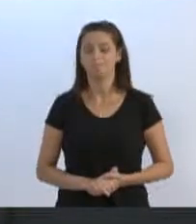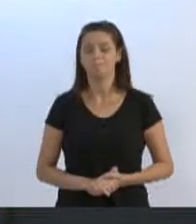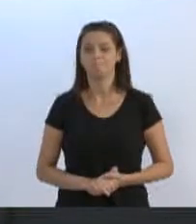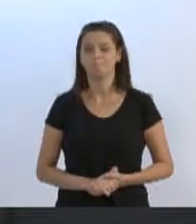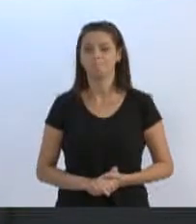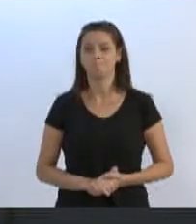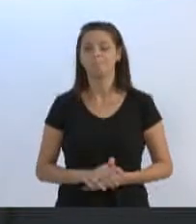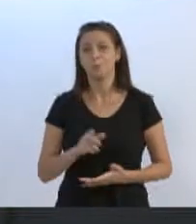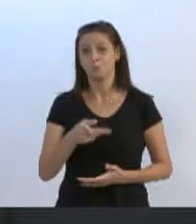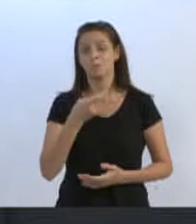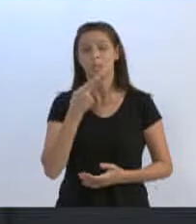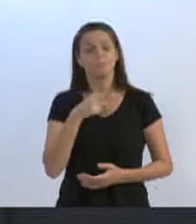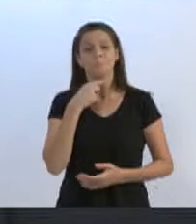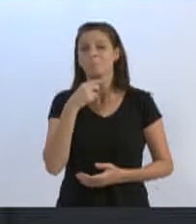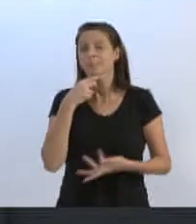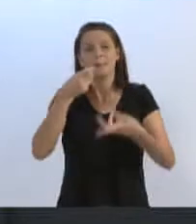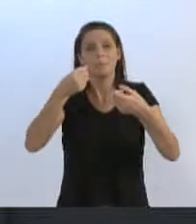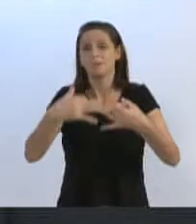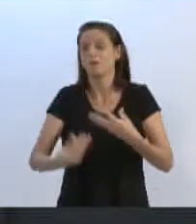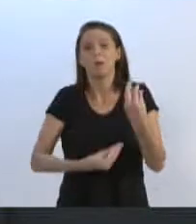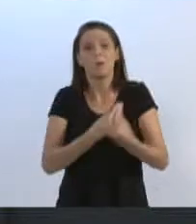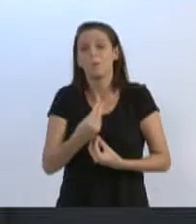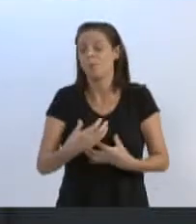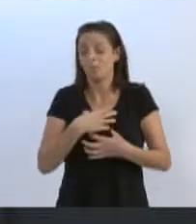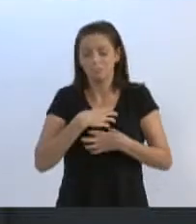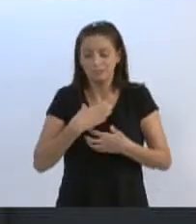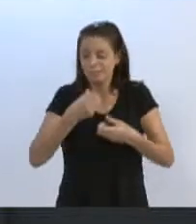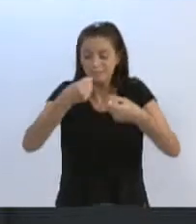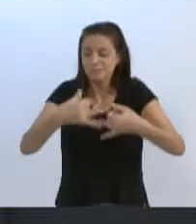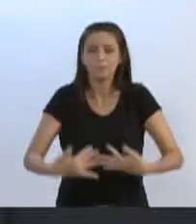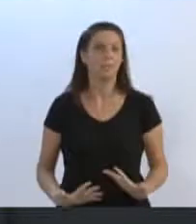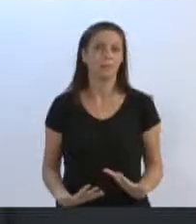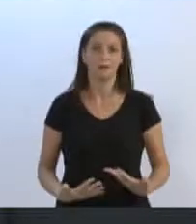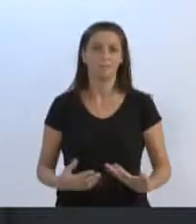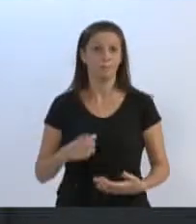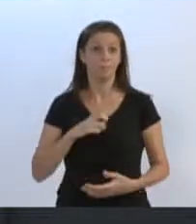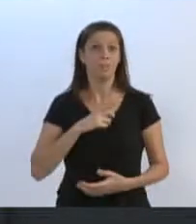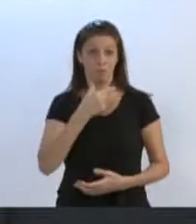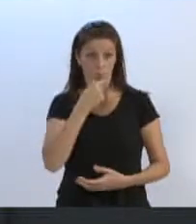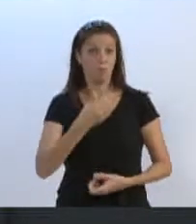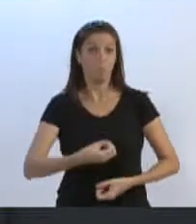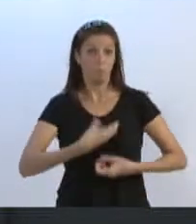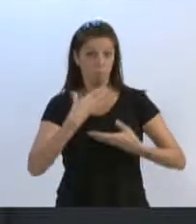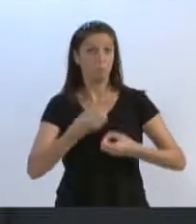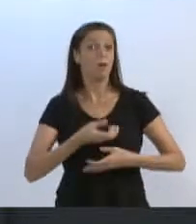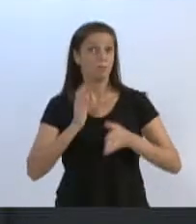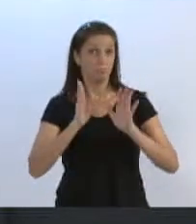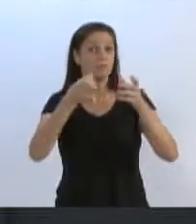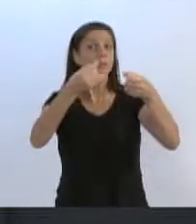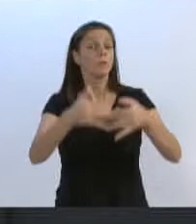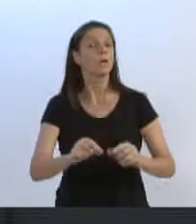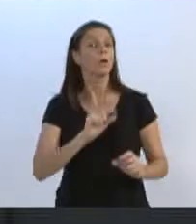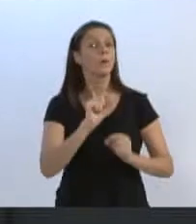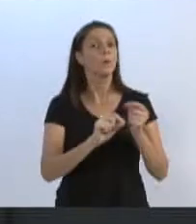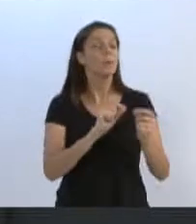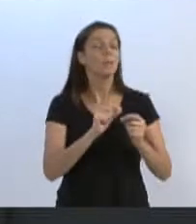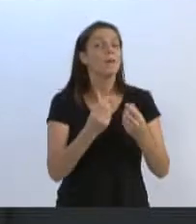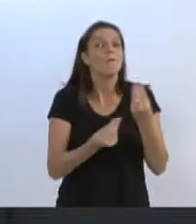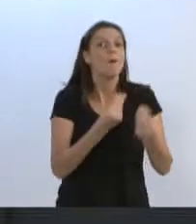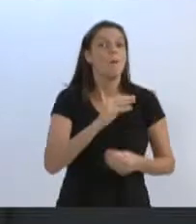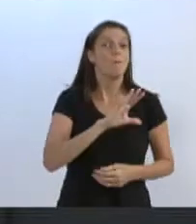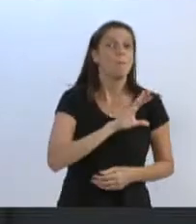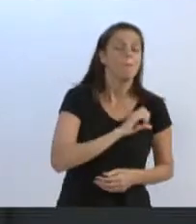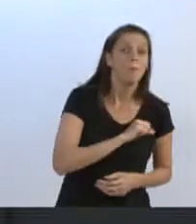descrever essa situação realmente não há o poeta já definiu que o amor definiu que a